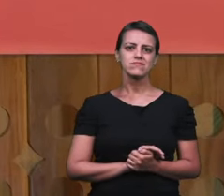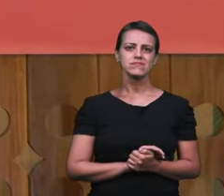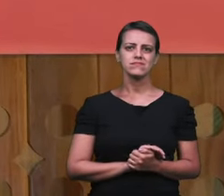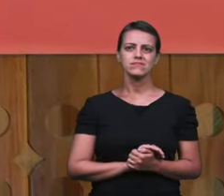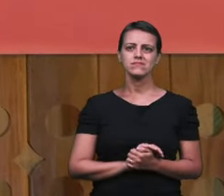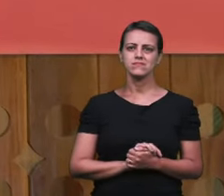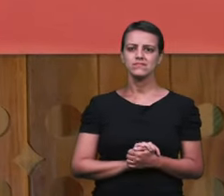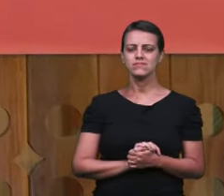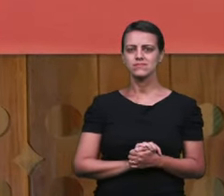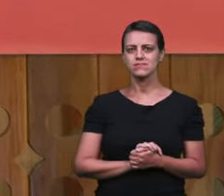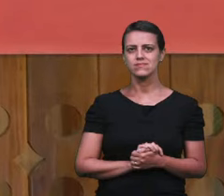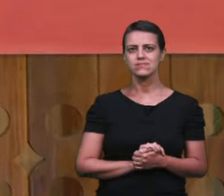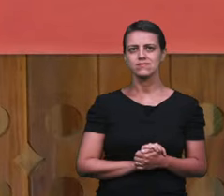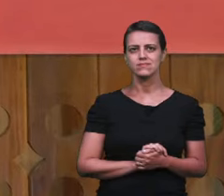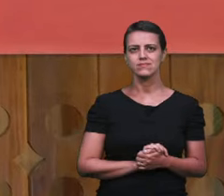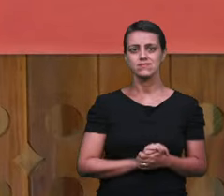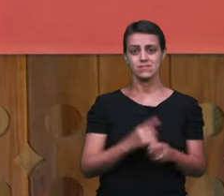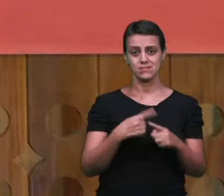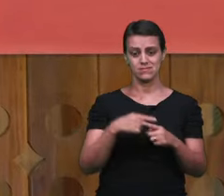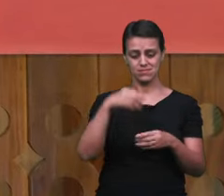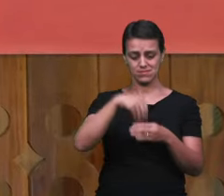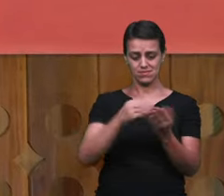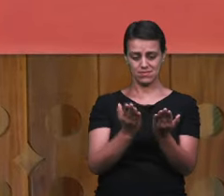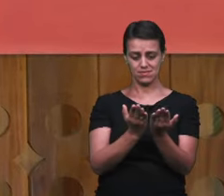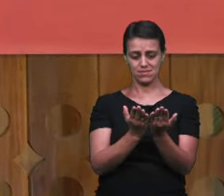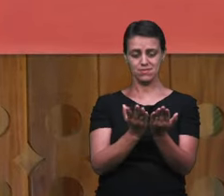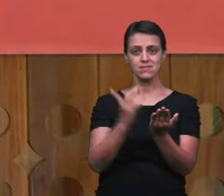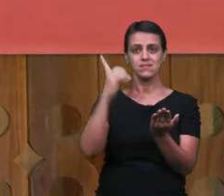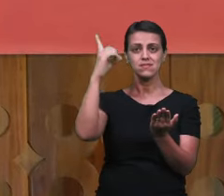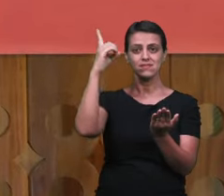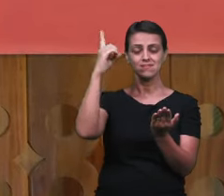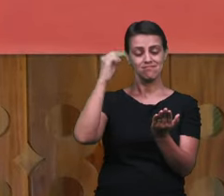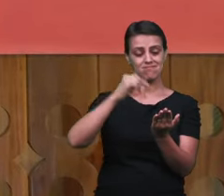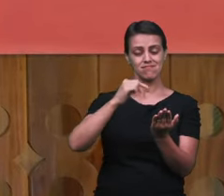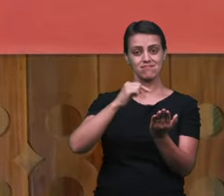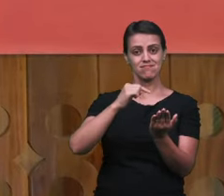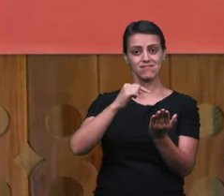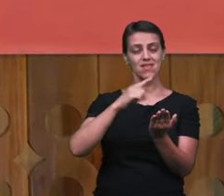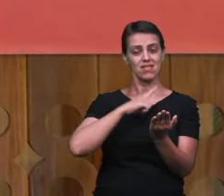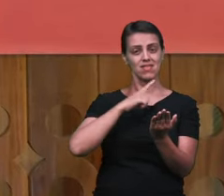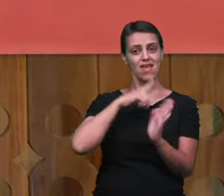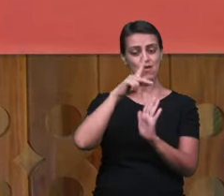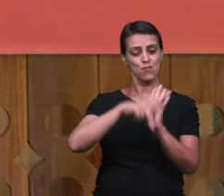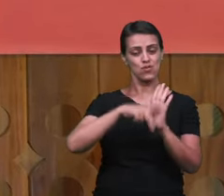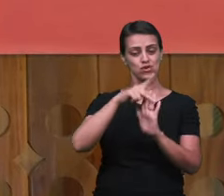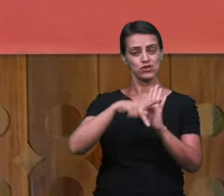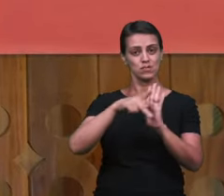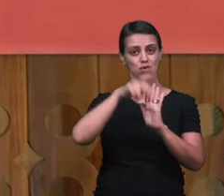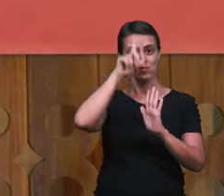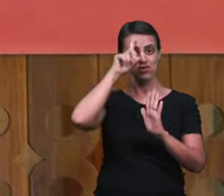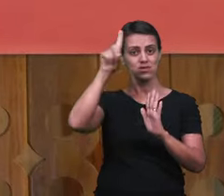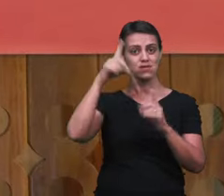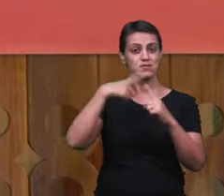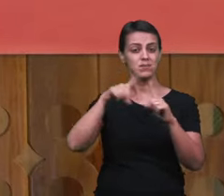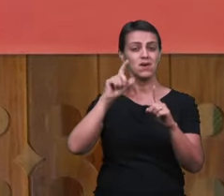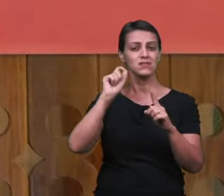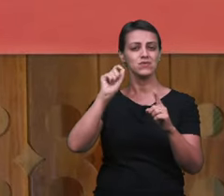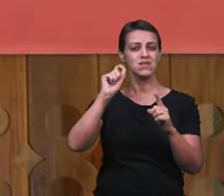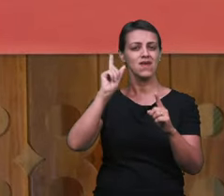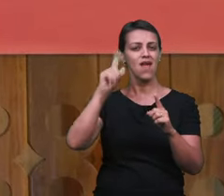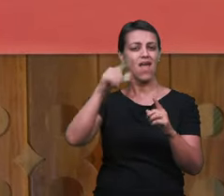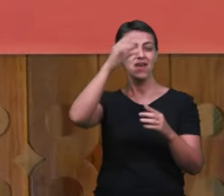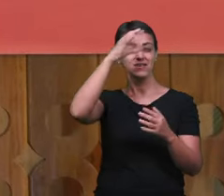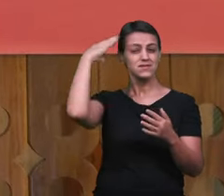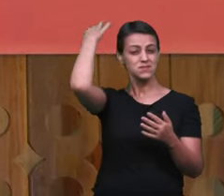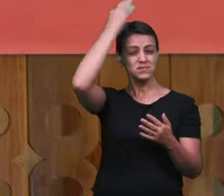tem o projeto de Deus, quando o Espírito Santo coloca isso no seu coração. Quando